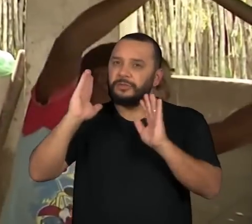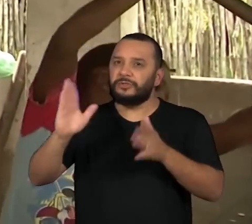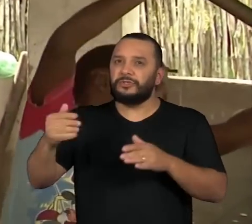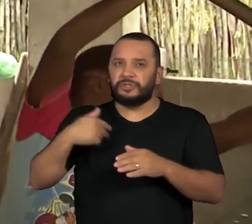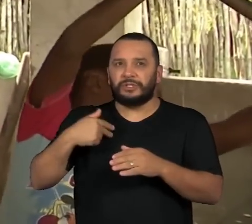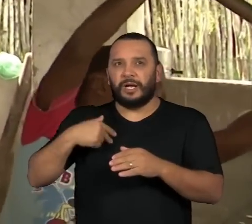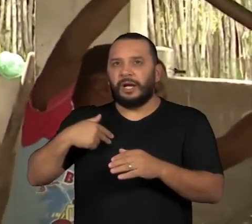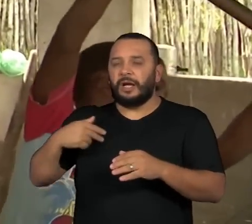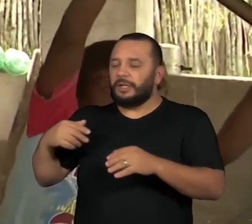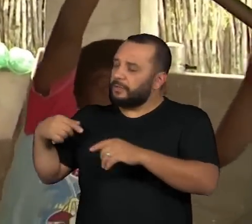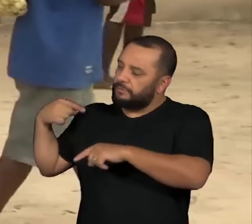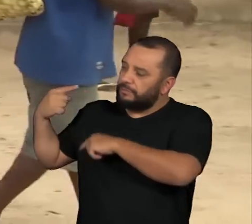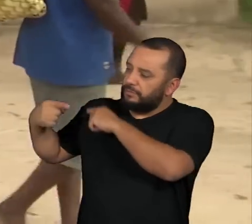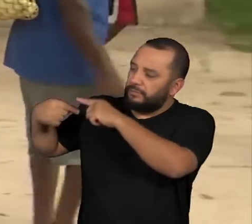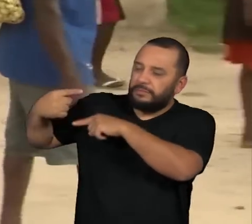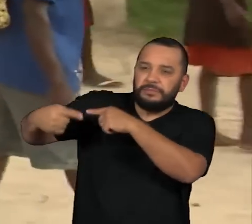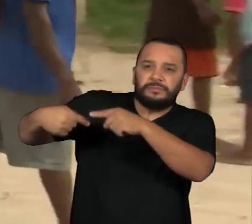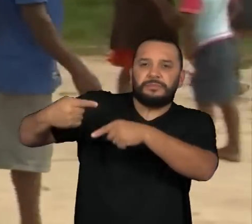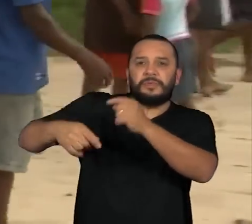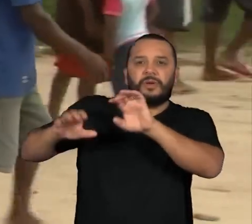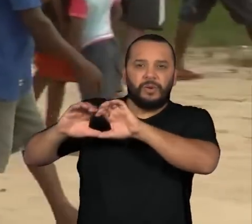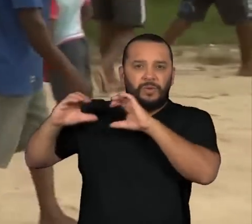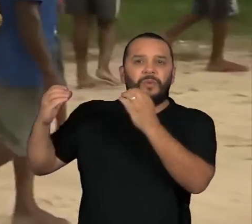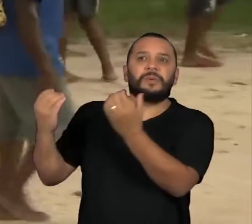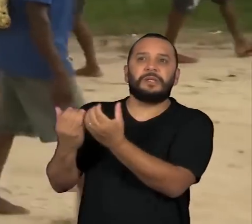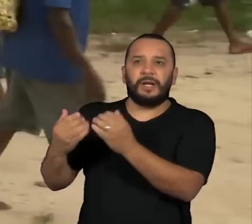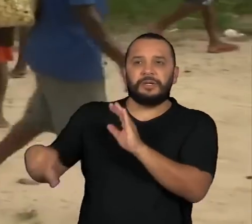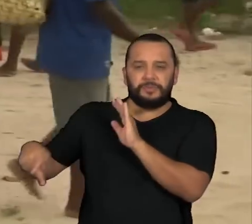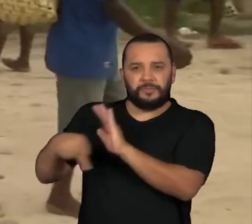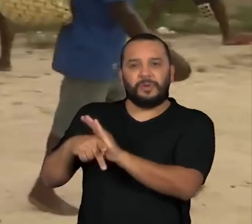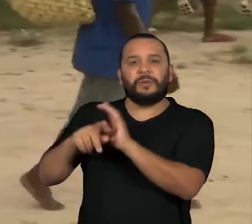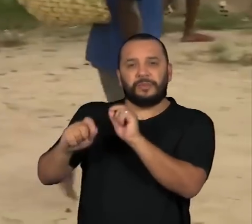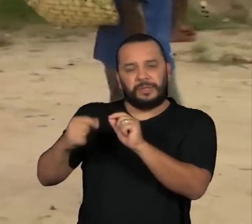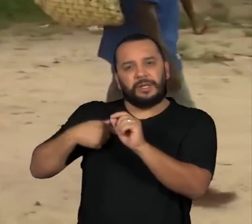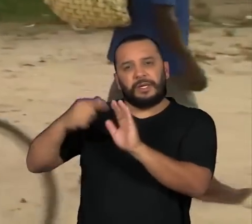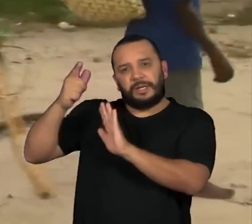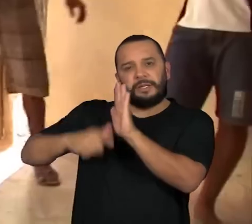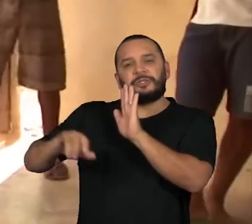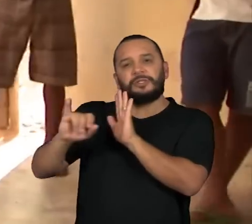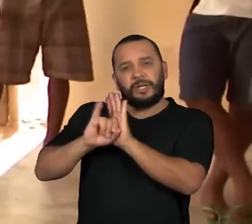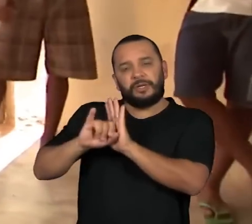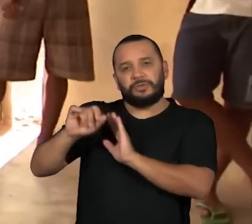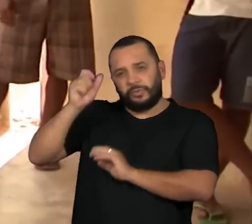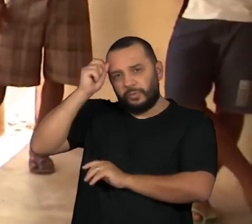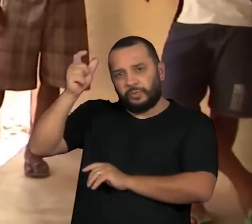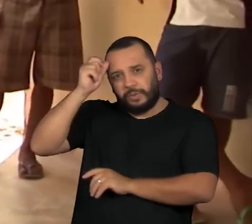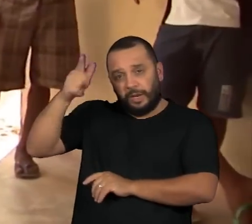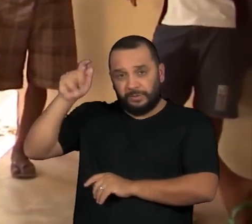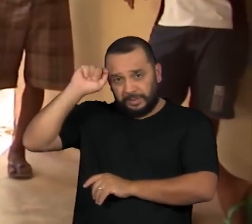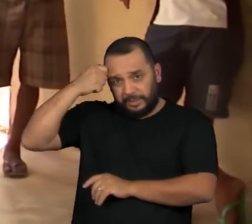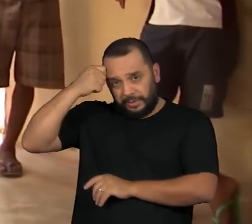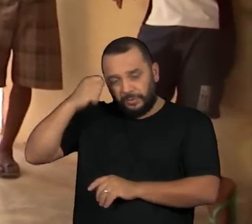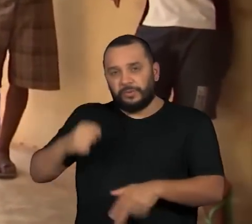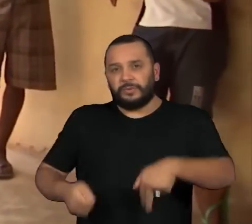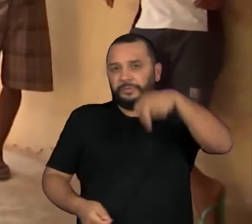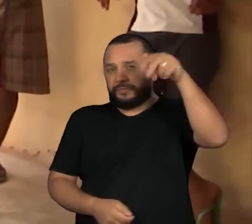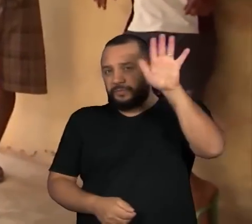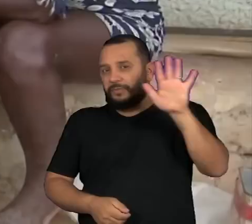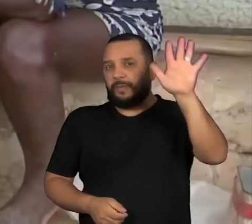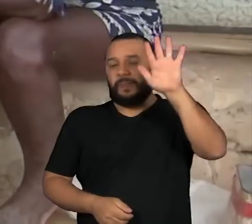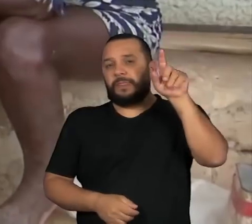e ancestrais com as comunidades baseadas na identidade cultural de origem negra. O Nordeste concentra